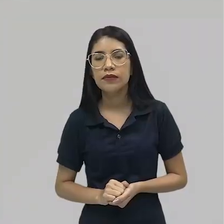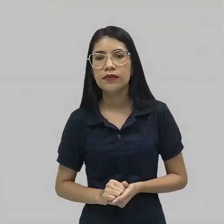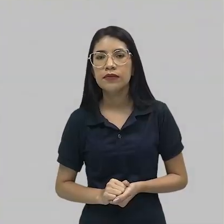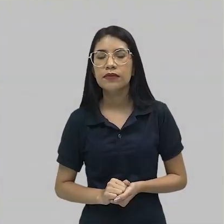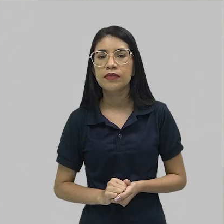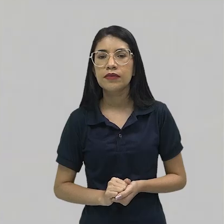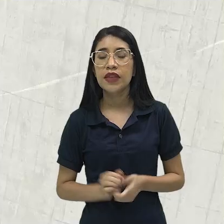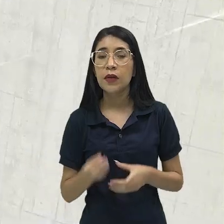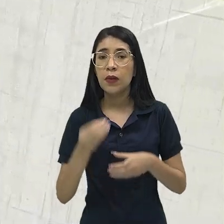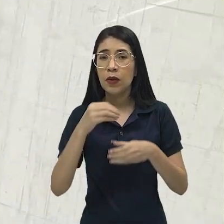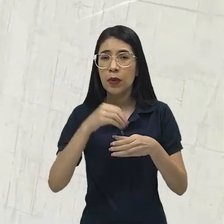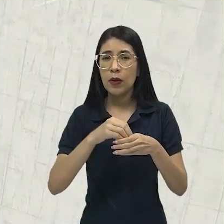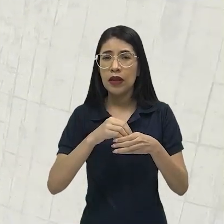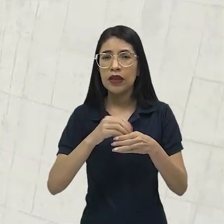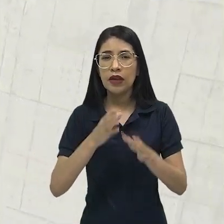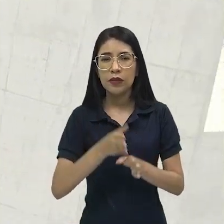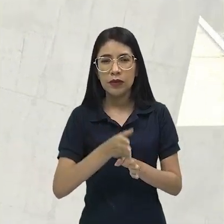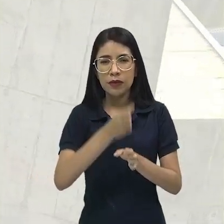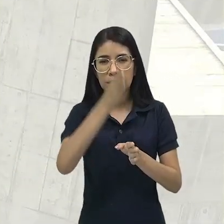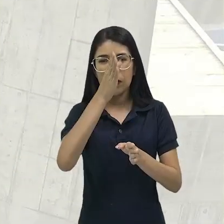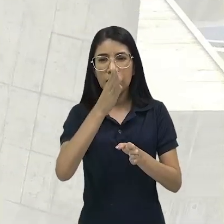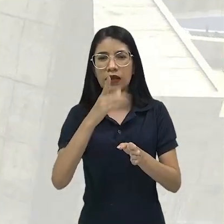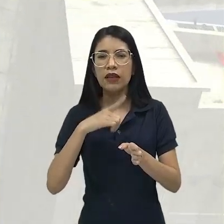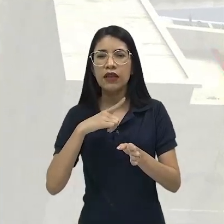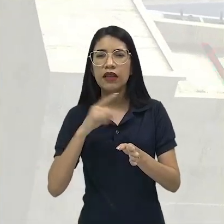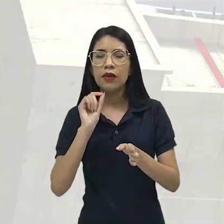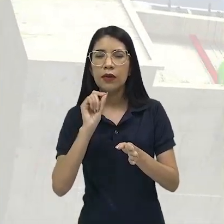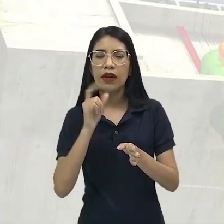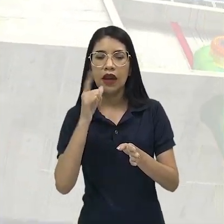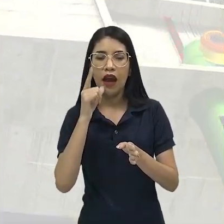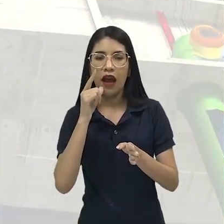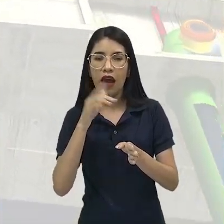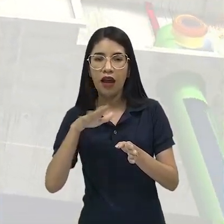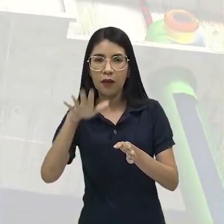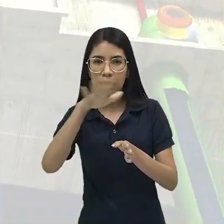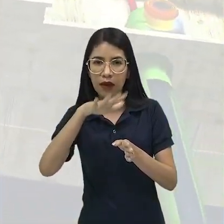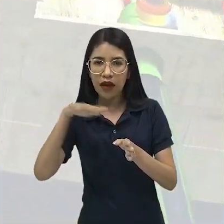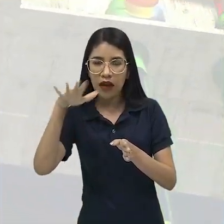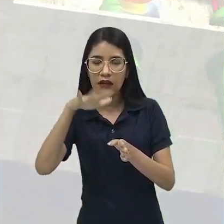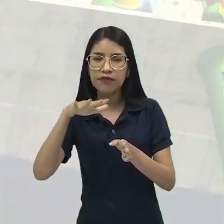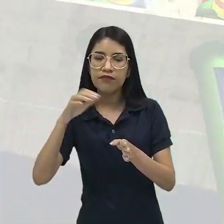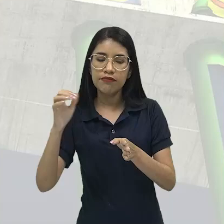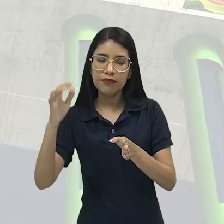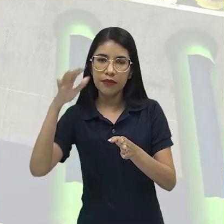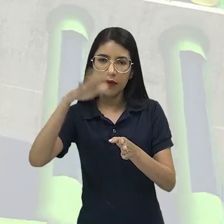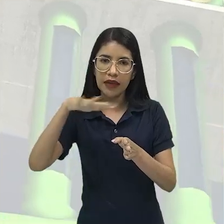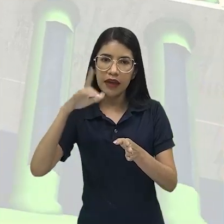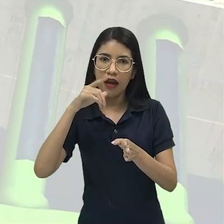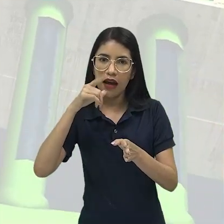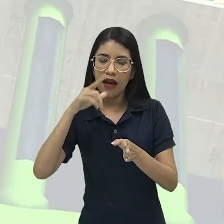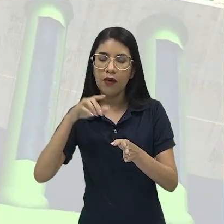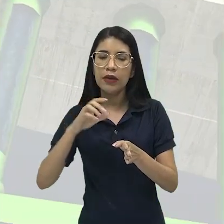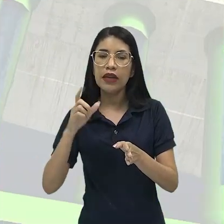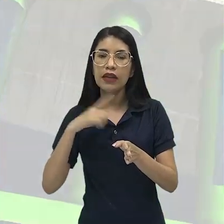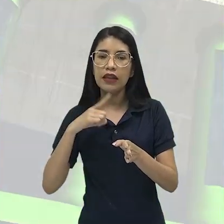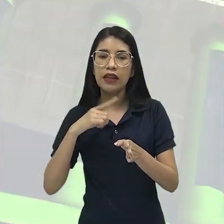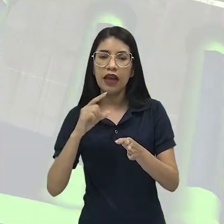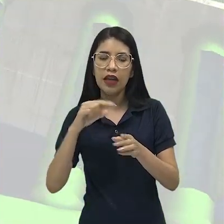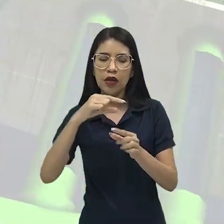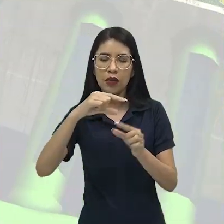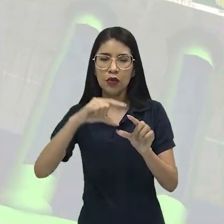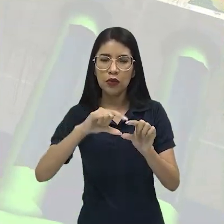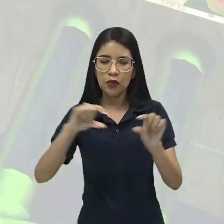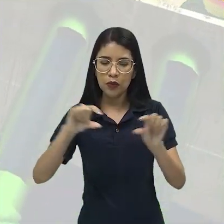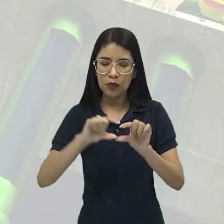Lá dentro da barragem, então, nós temos aí a água acumulada lá em cima, que vão passar por esses tubos